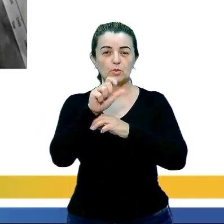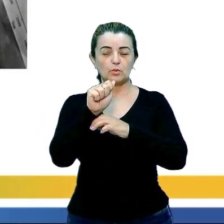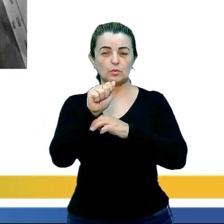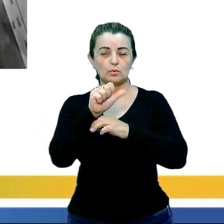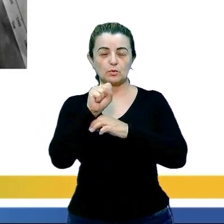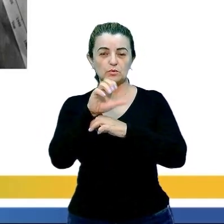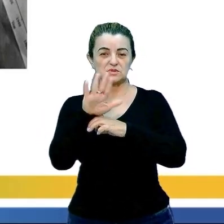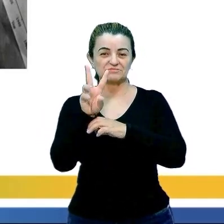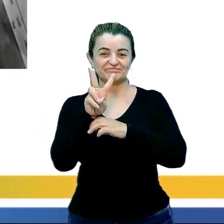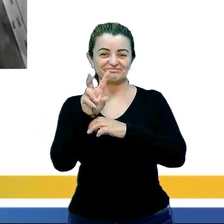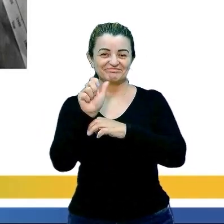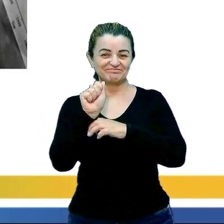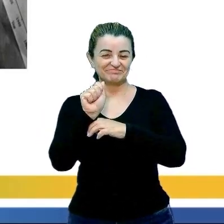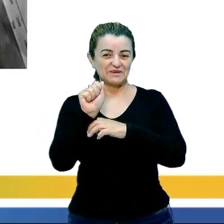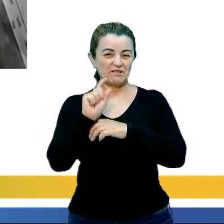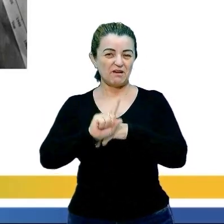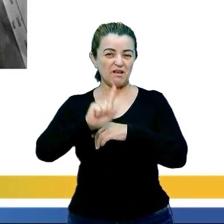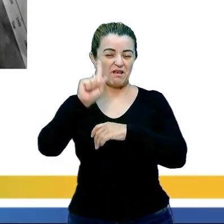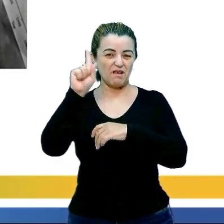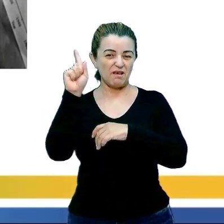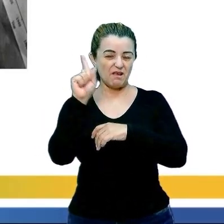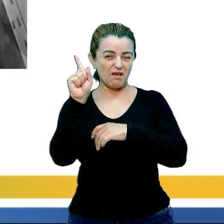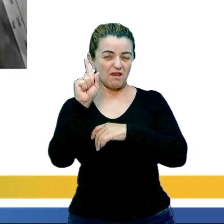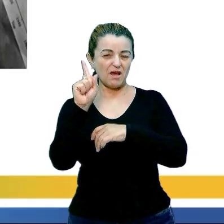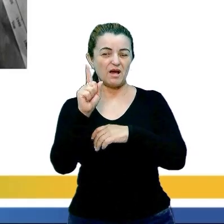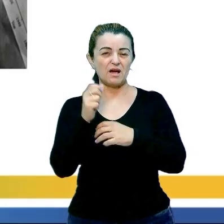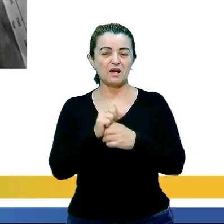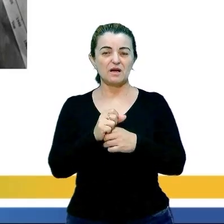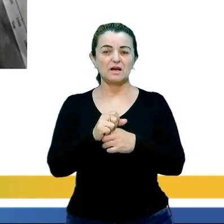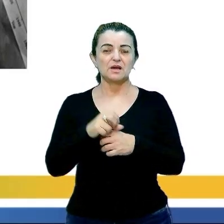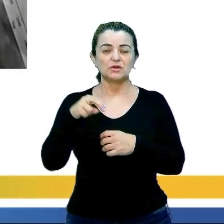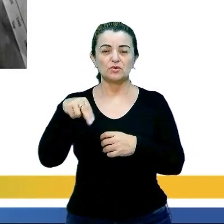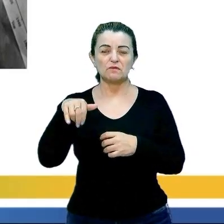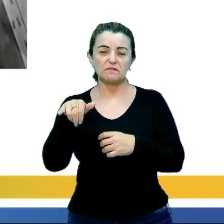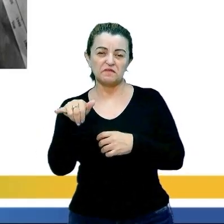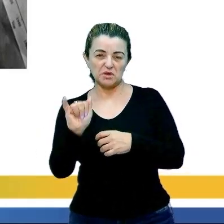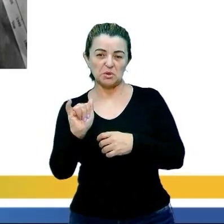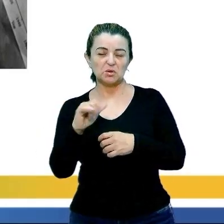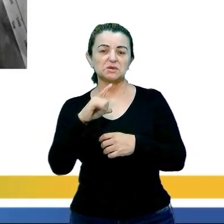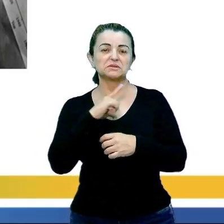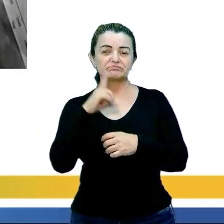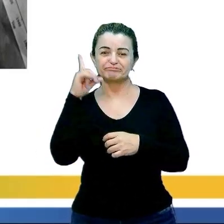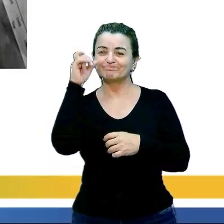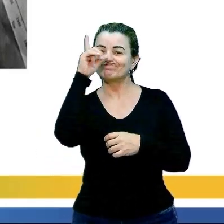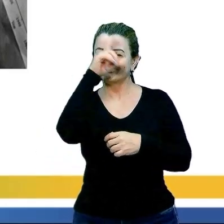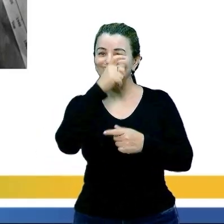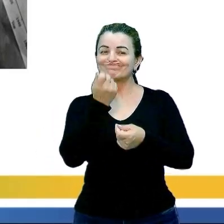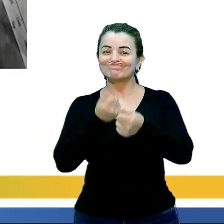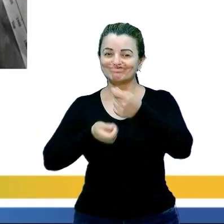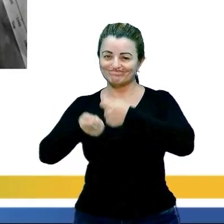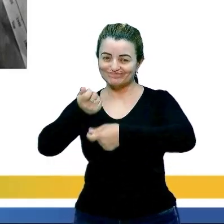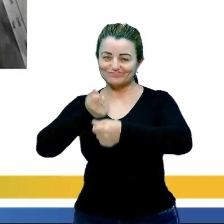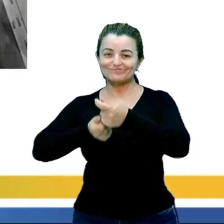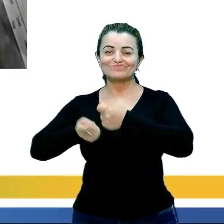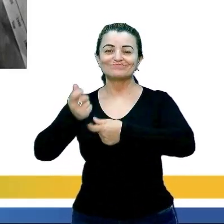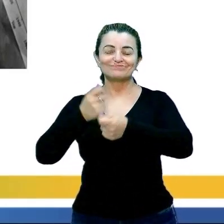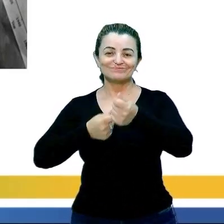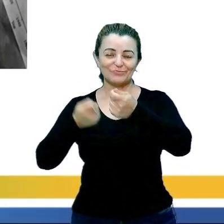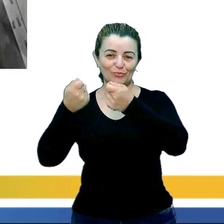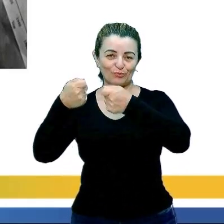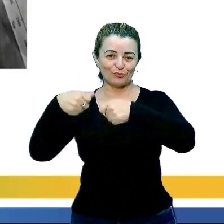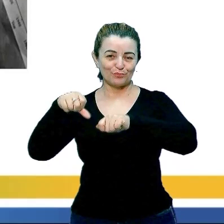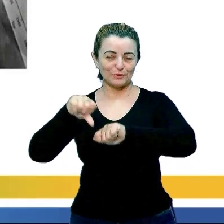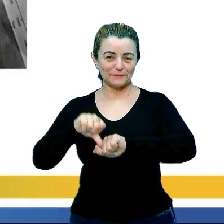1929, de Nova York, quer dizer, onde a gente teve uma crise econômica muito grande, em que a gente tem atrelado